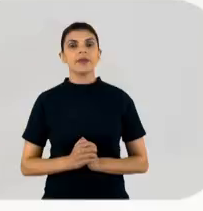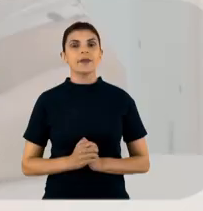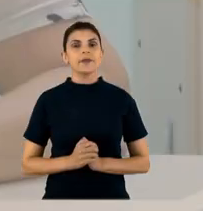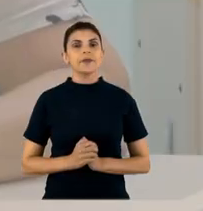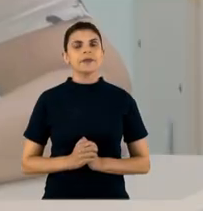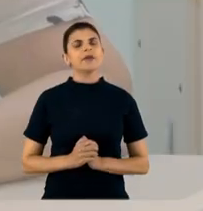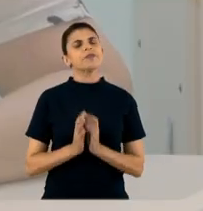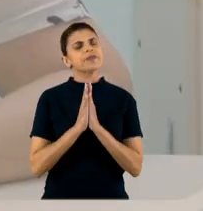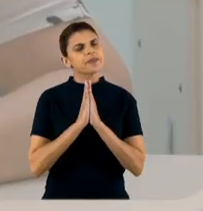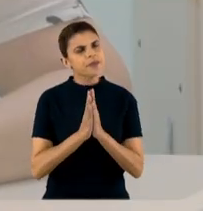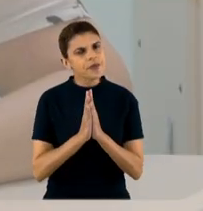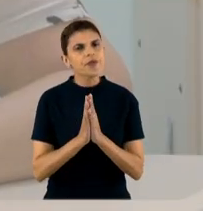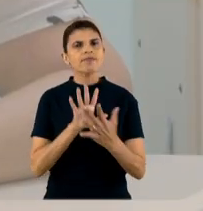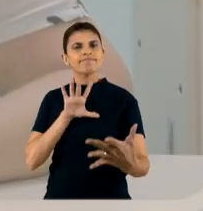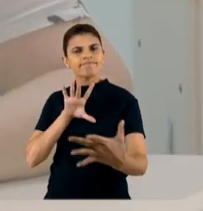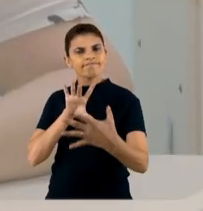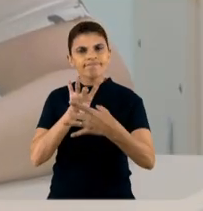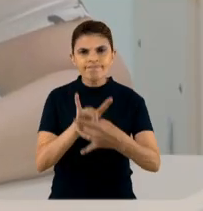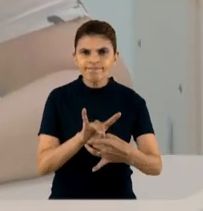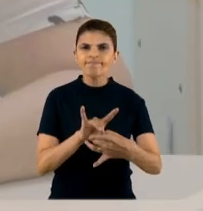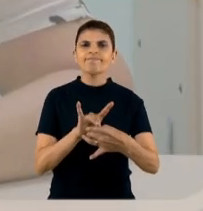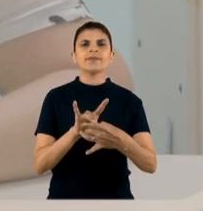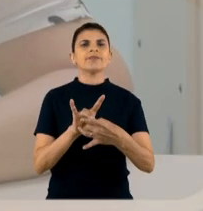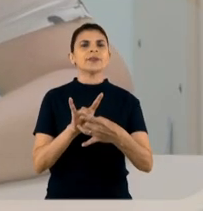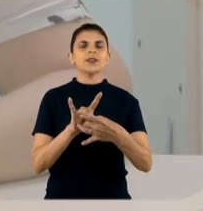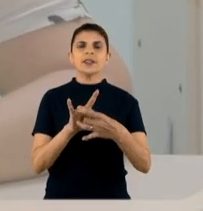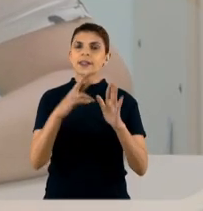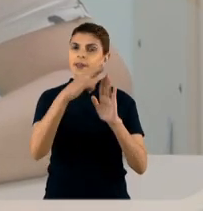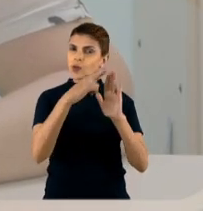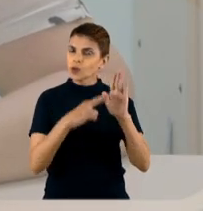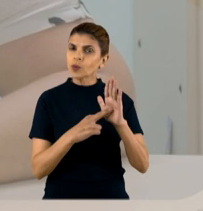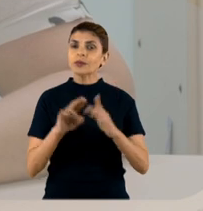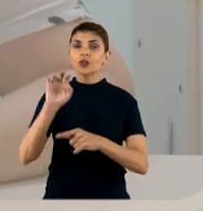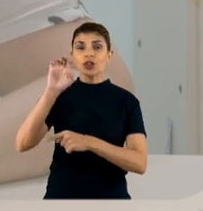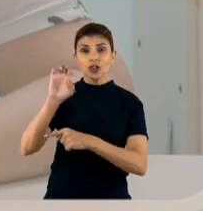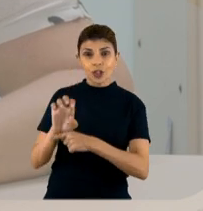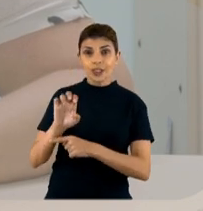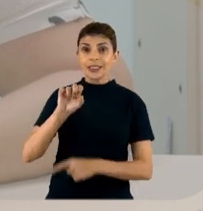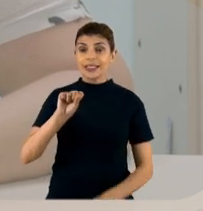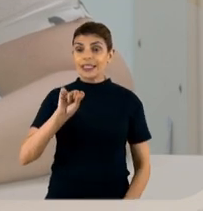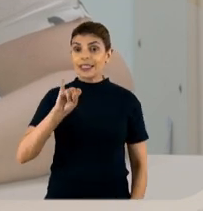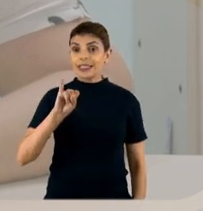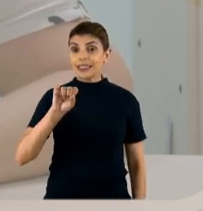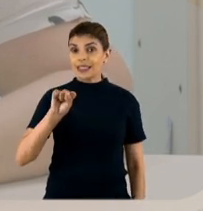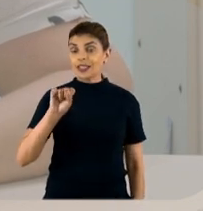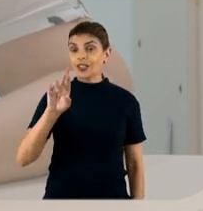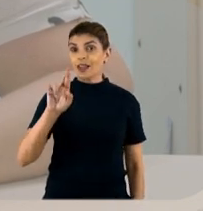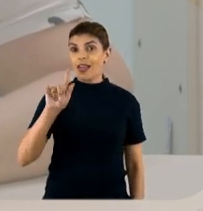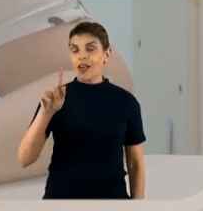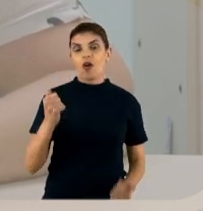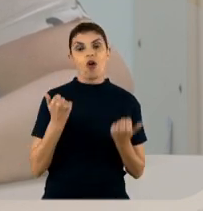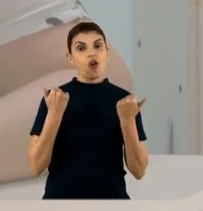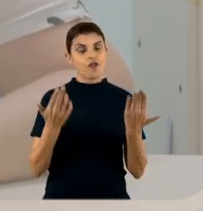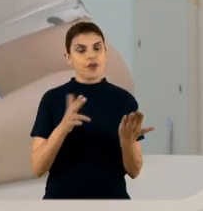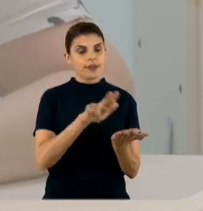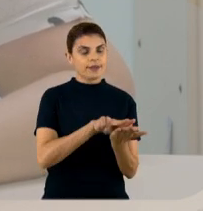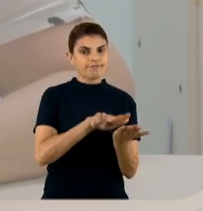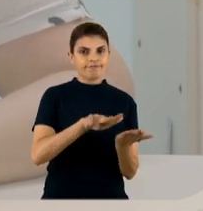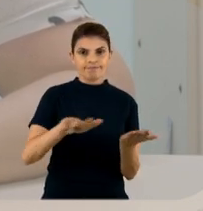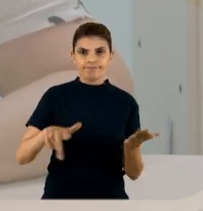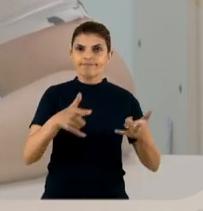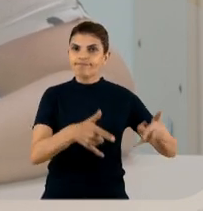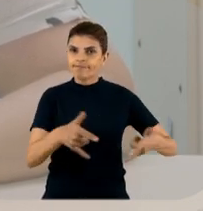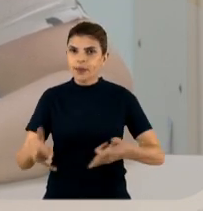Total vamos estar inte grados a regulação Estadual ao sisreg para oferecer leitos